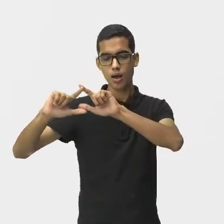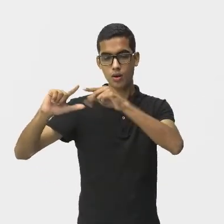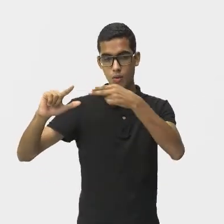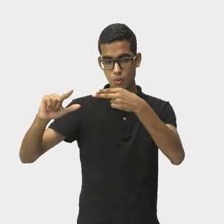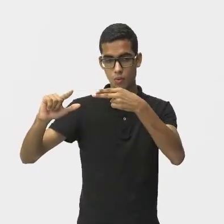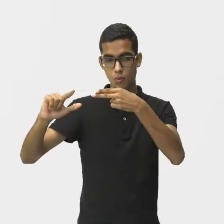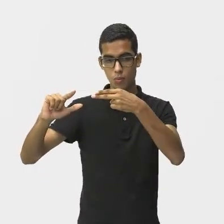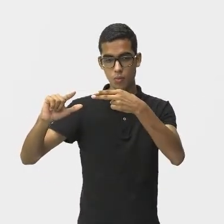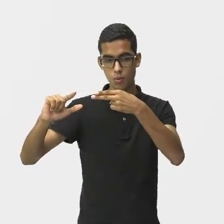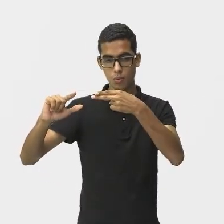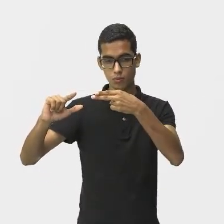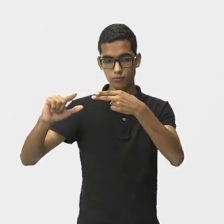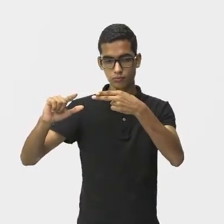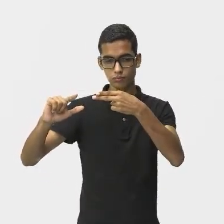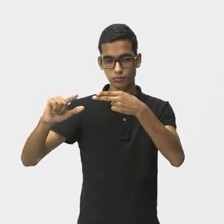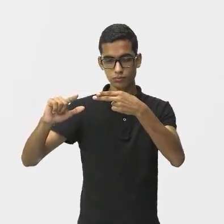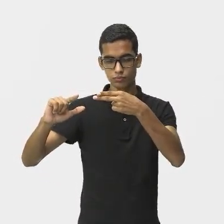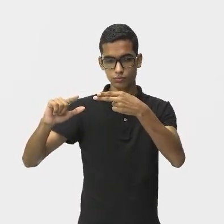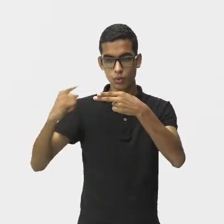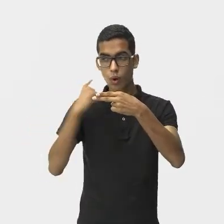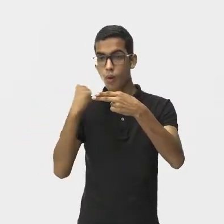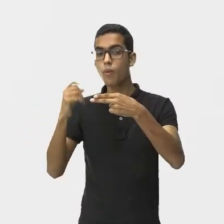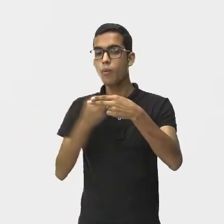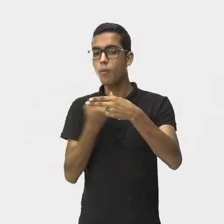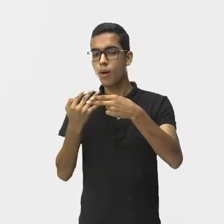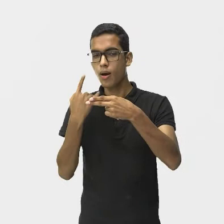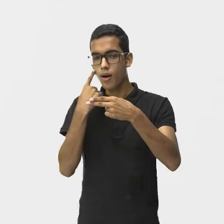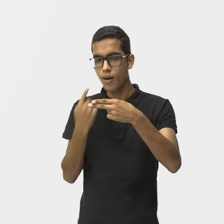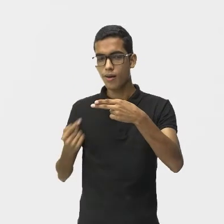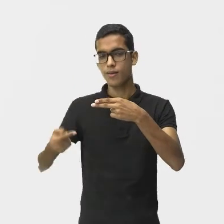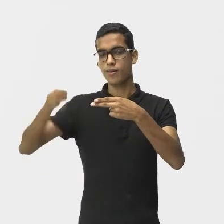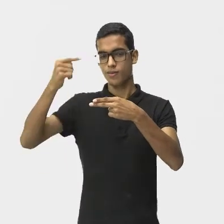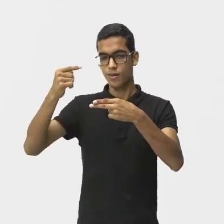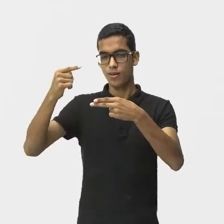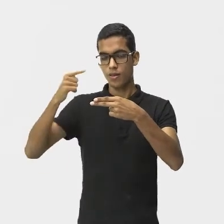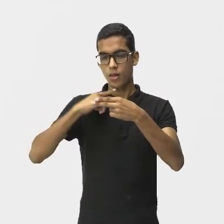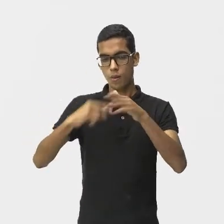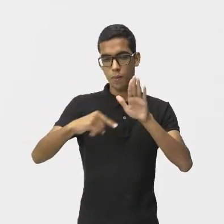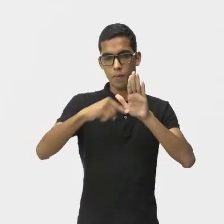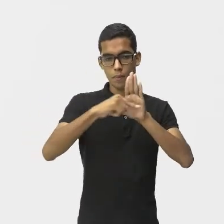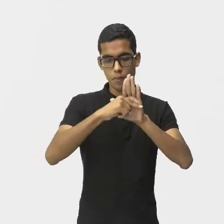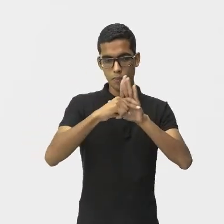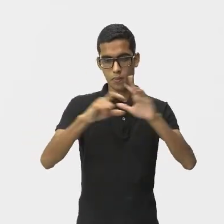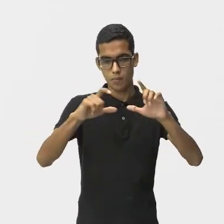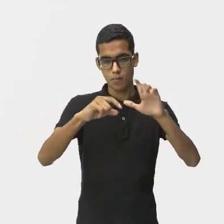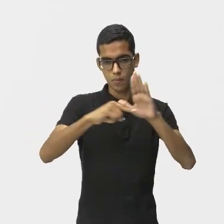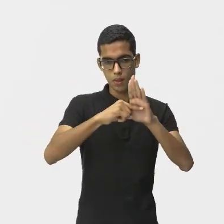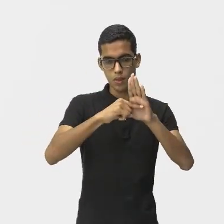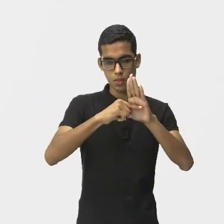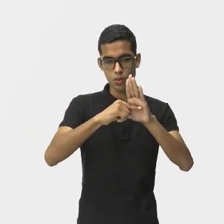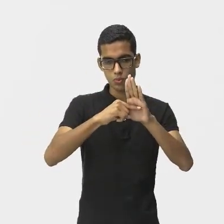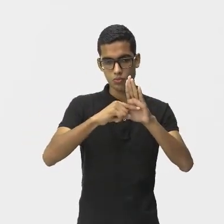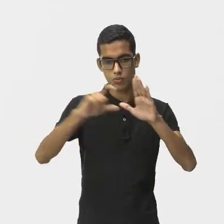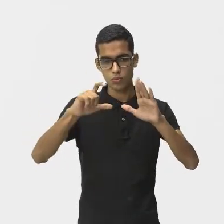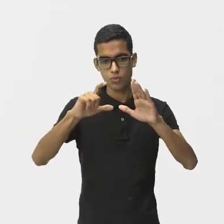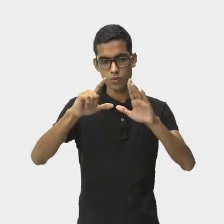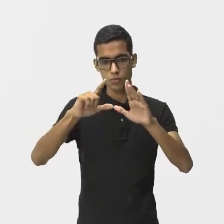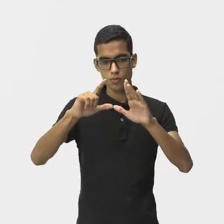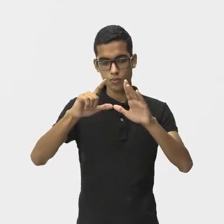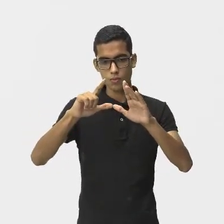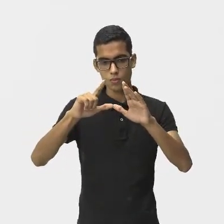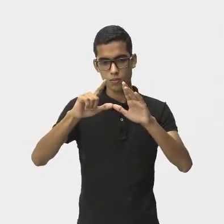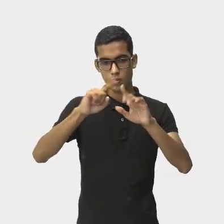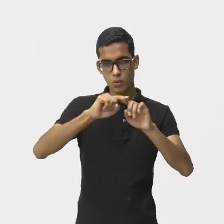menos 2 ao quadrado é igual a 2 positivo, tá, pessoal? Por quê? Porque base negativa com expoente ímpar, o resultado ele